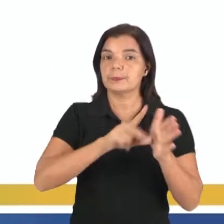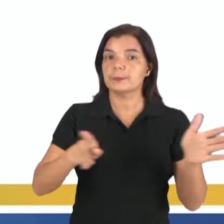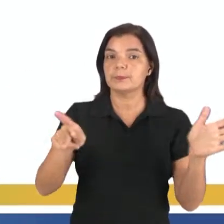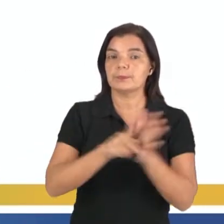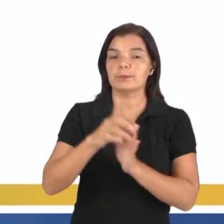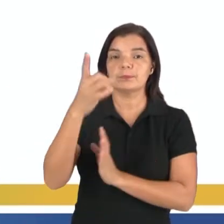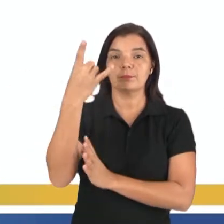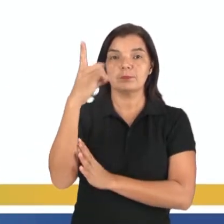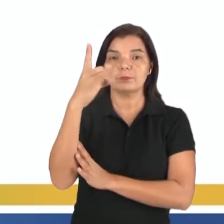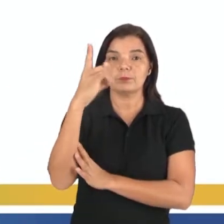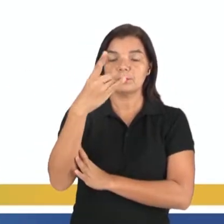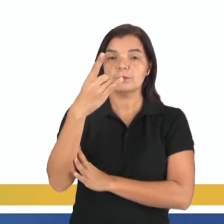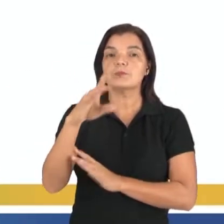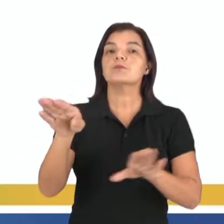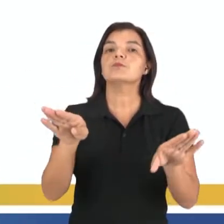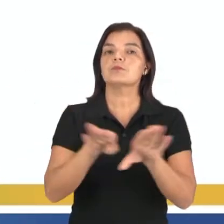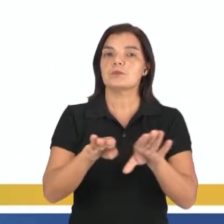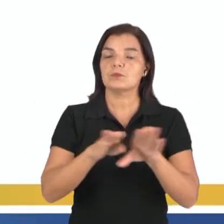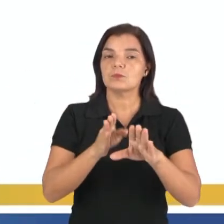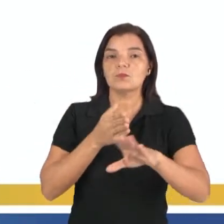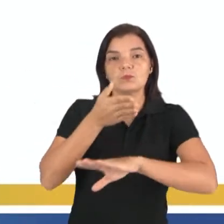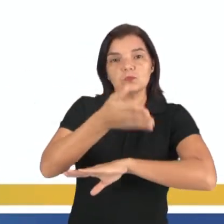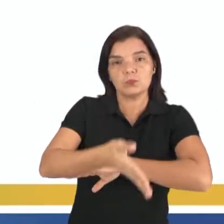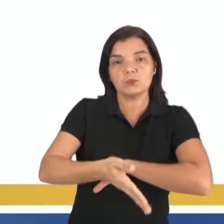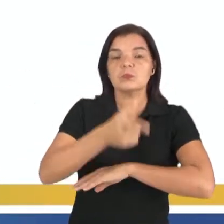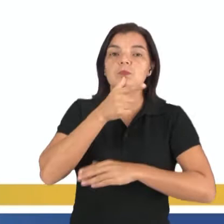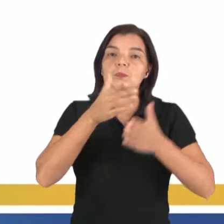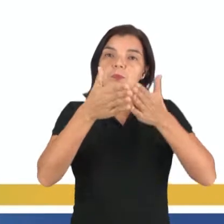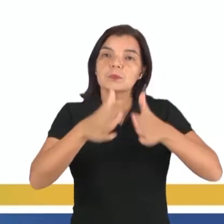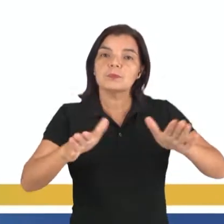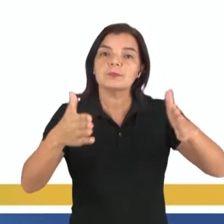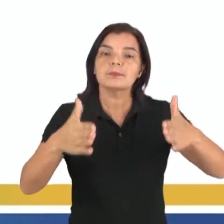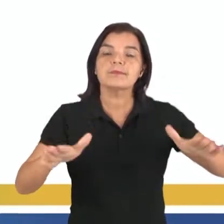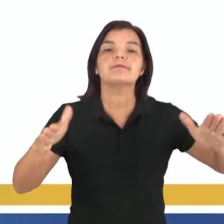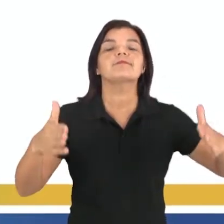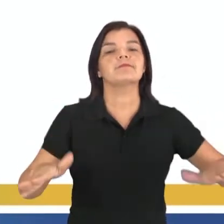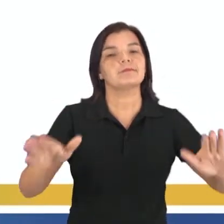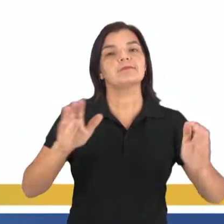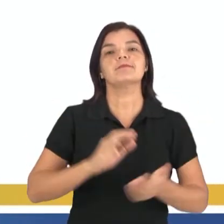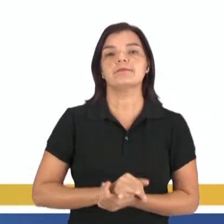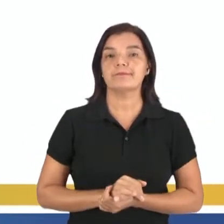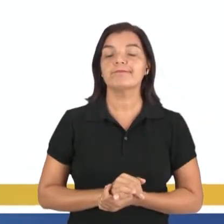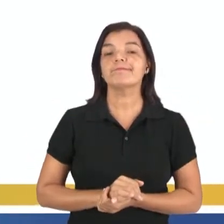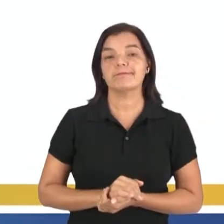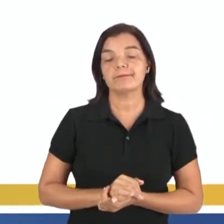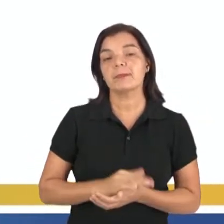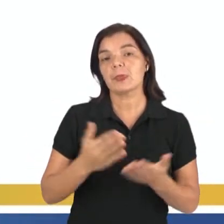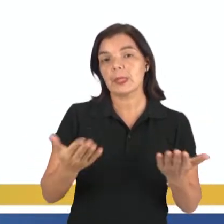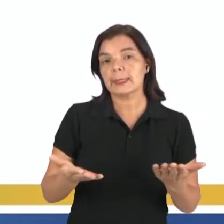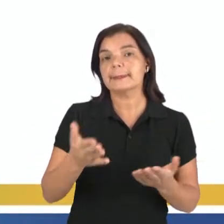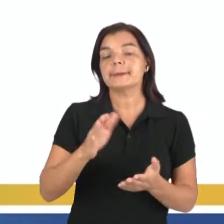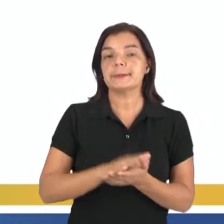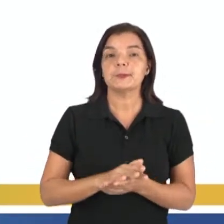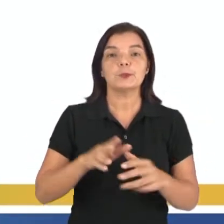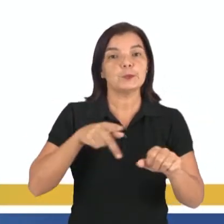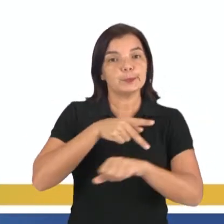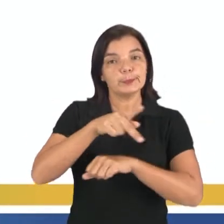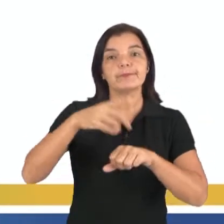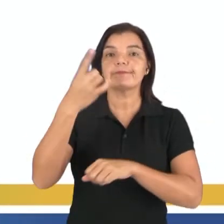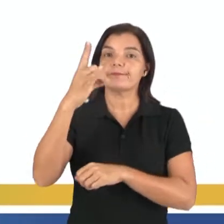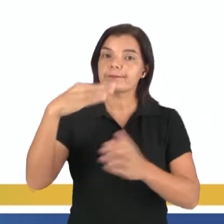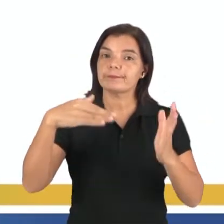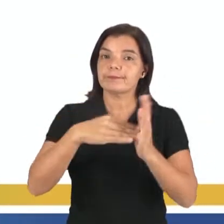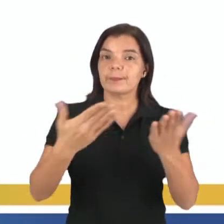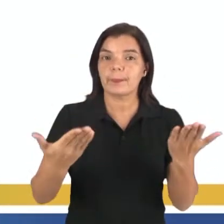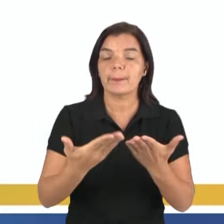pertenciam à Bolívia, que davam acesso ao mar. E isso é uma questão que fere muito aí o nacionalismo boliviano até